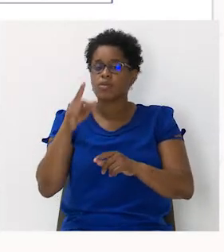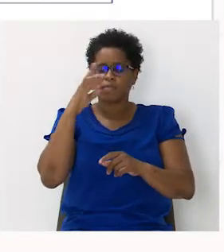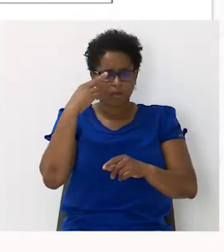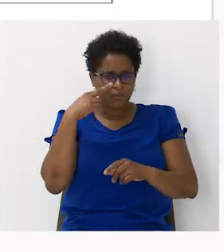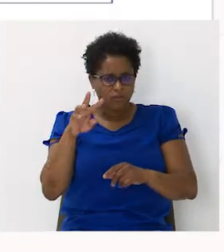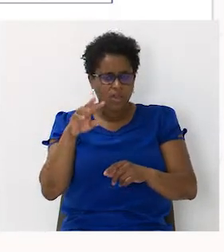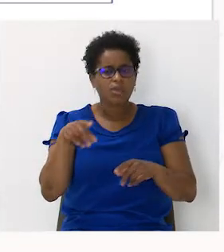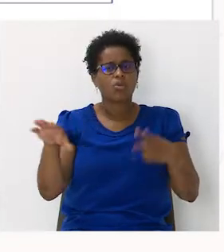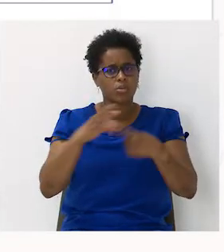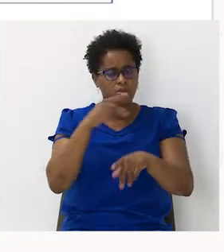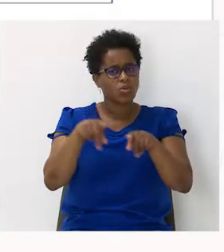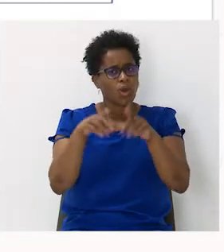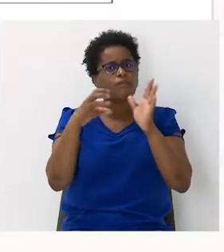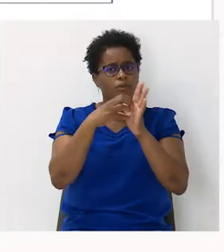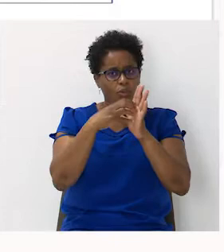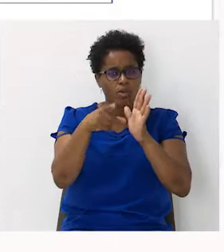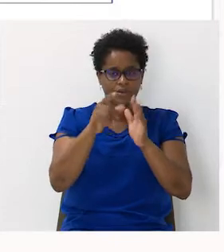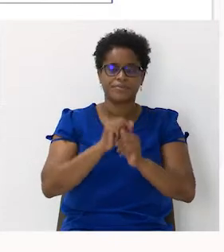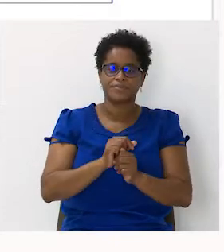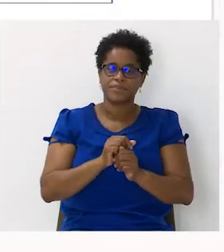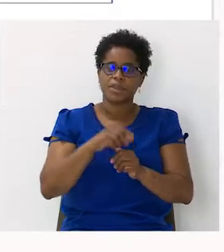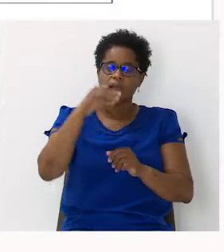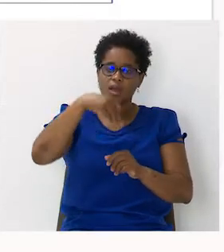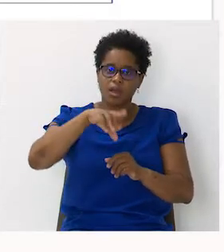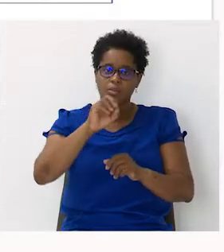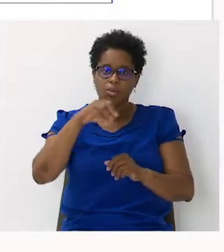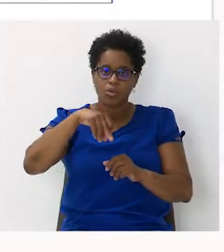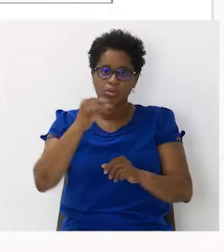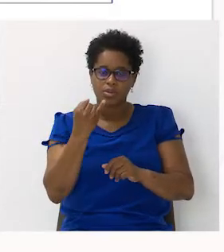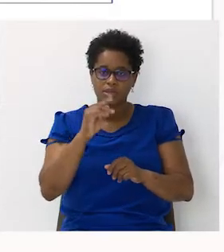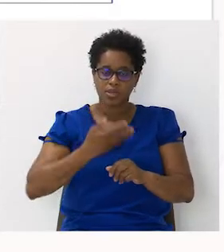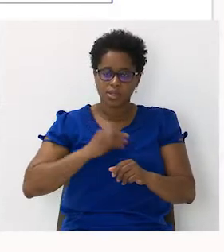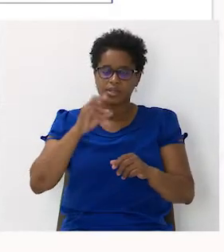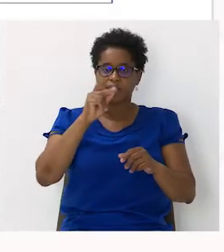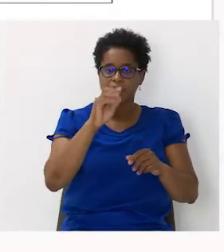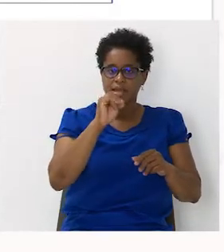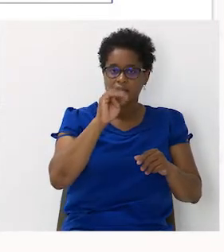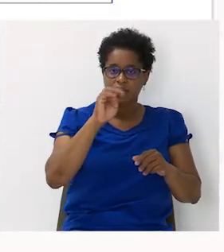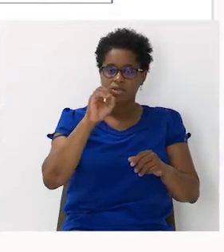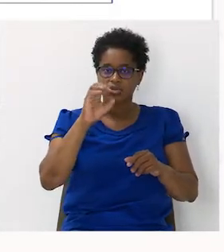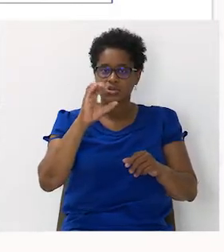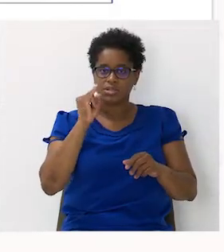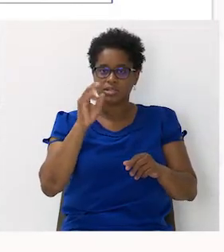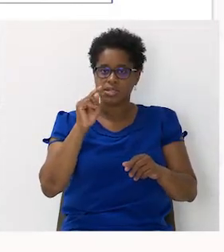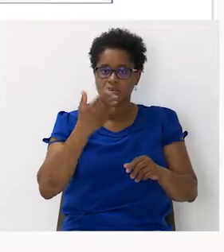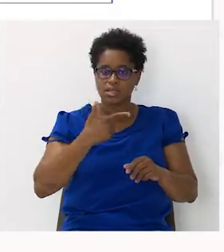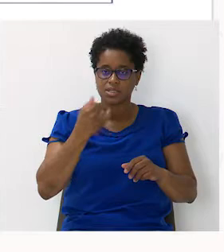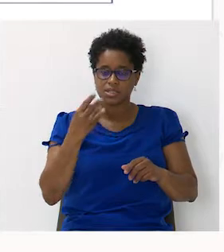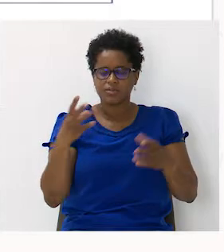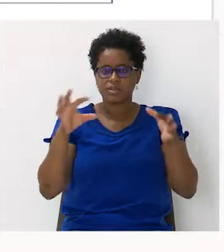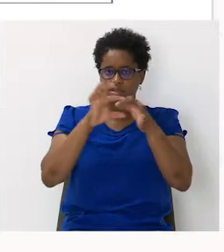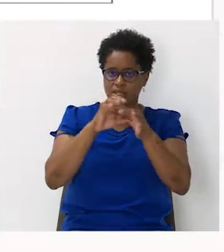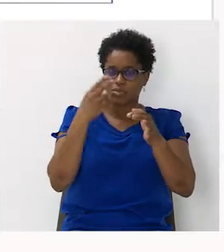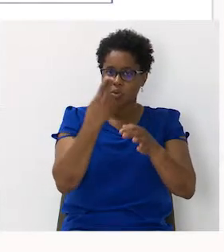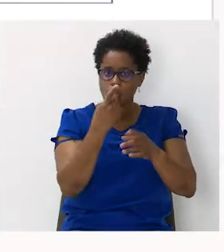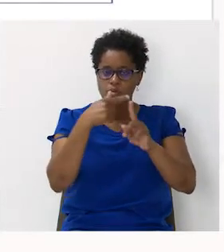mesma figura. Propriedade associativa. Associamos U mais V, agora vamos utilizar